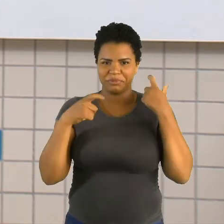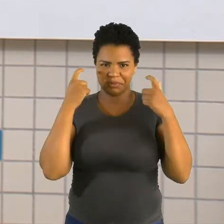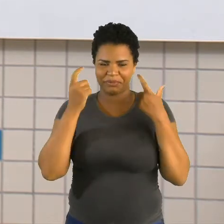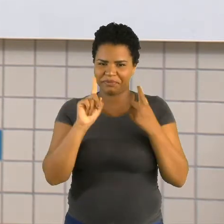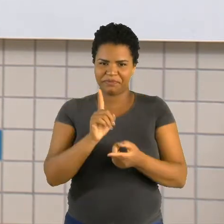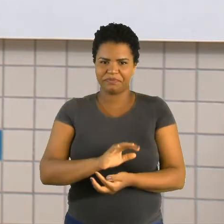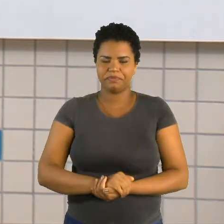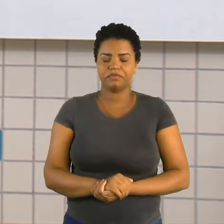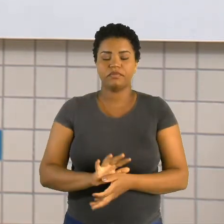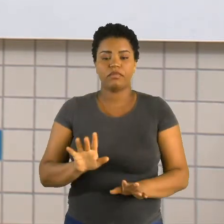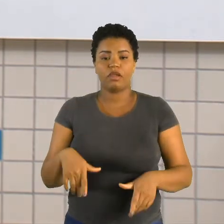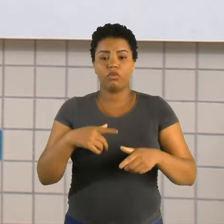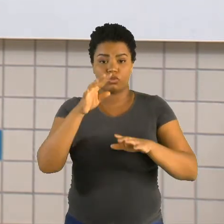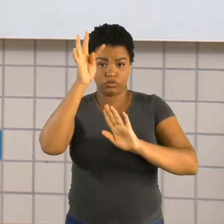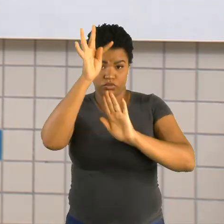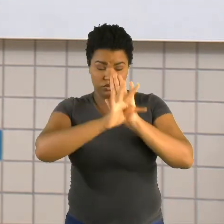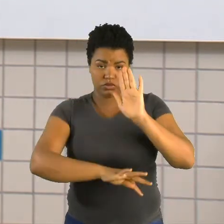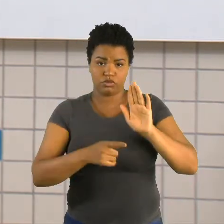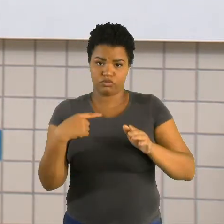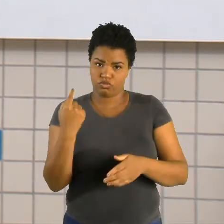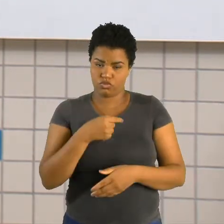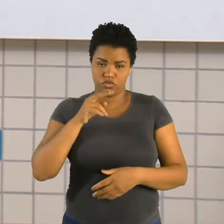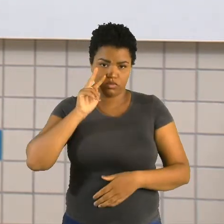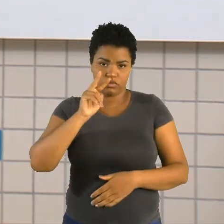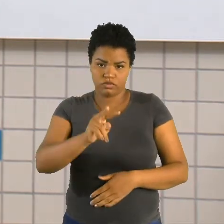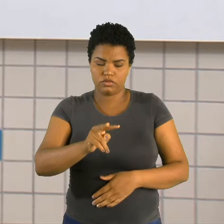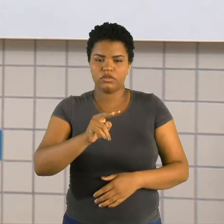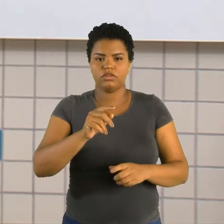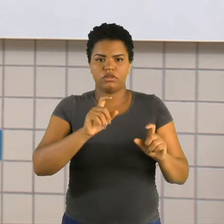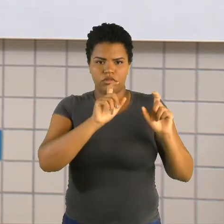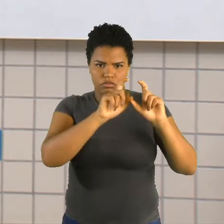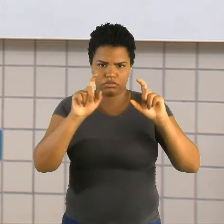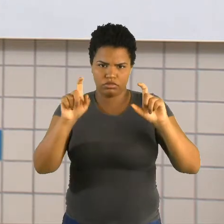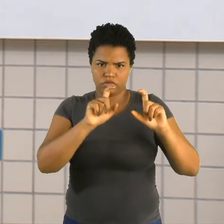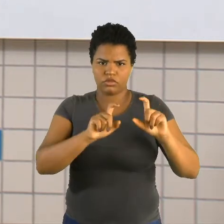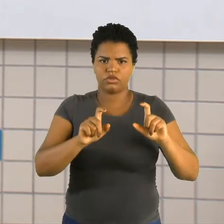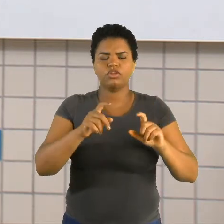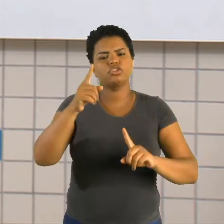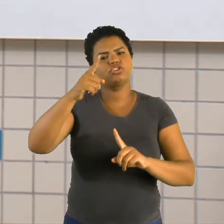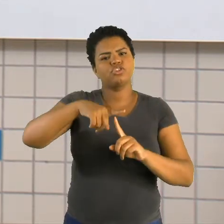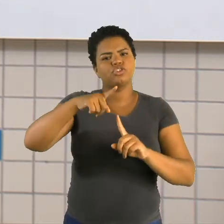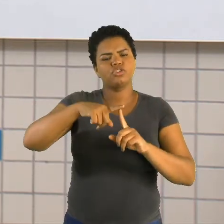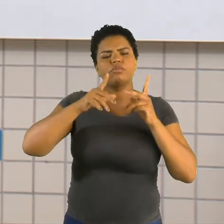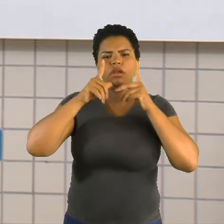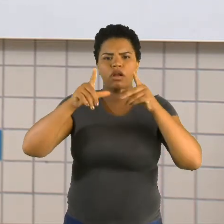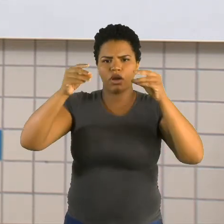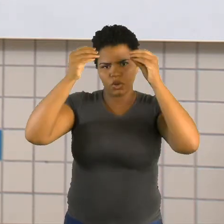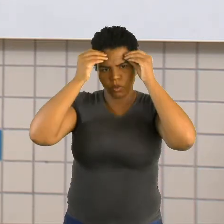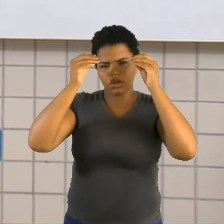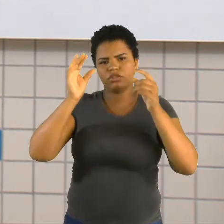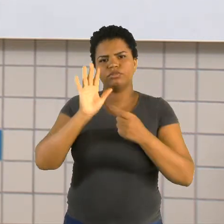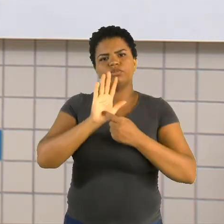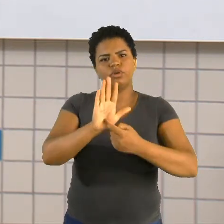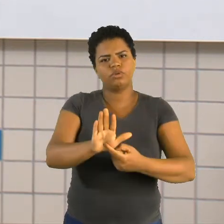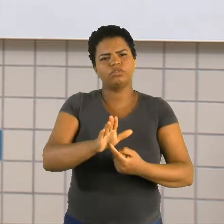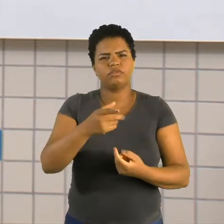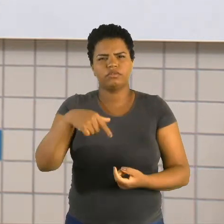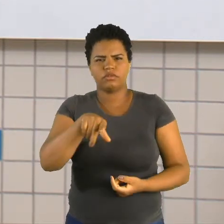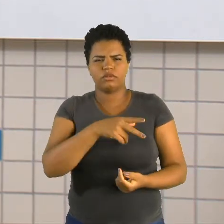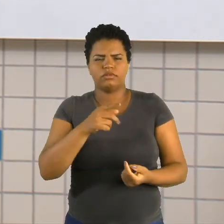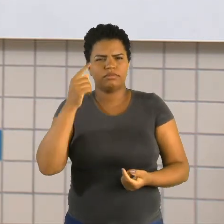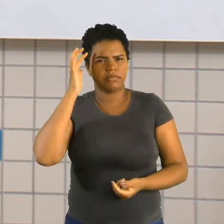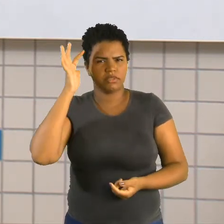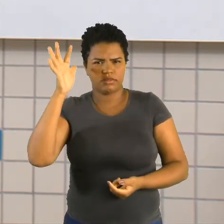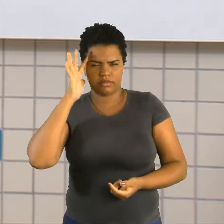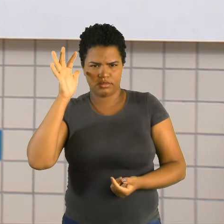Nesse texto que nós vimos dessa tirinha, que tipo de linguagem aparecem aí? Vocês conseguiram